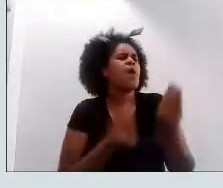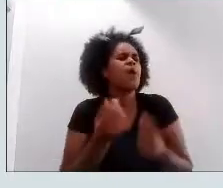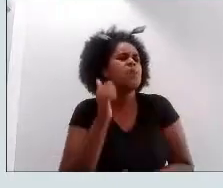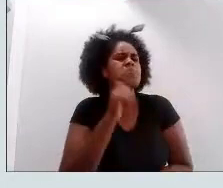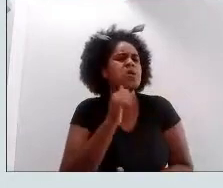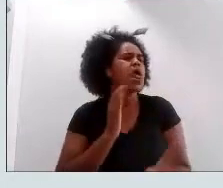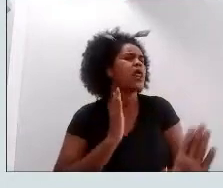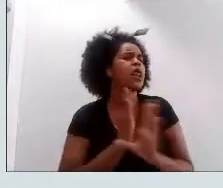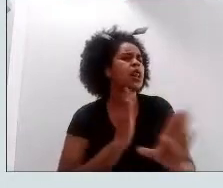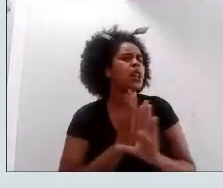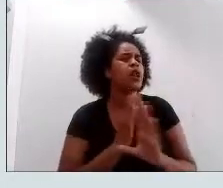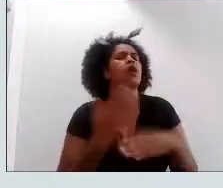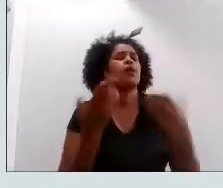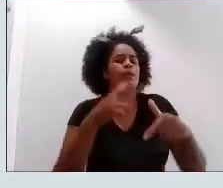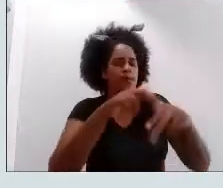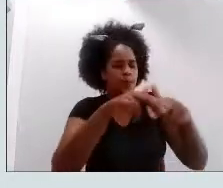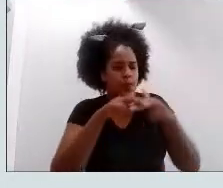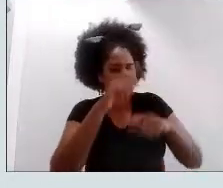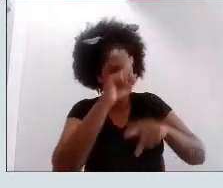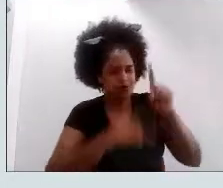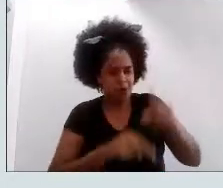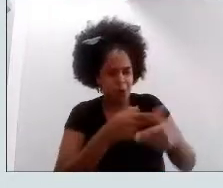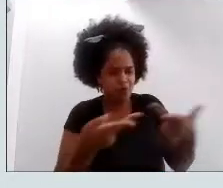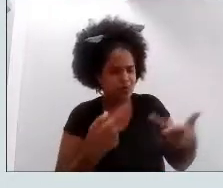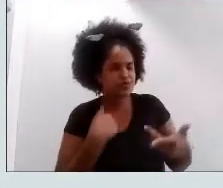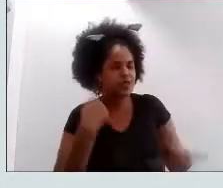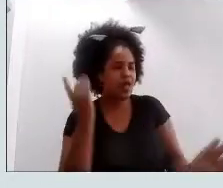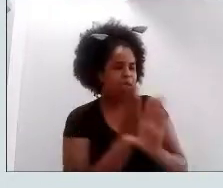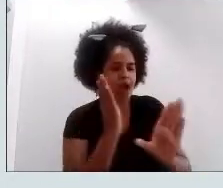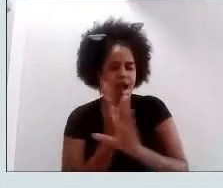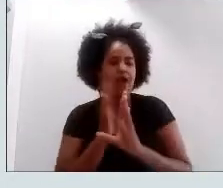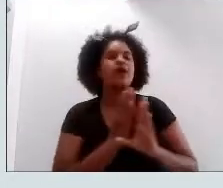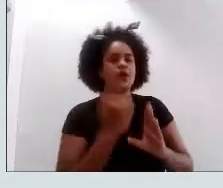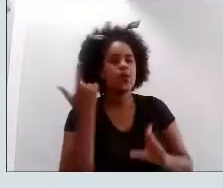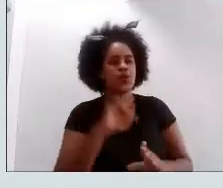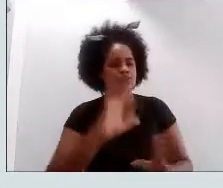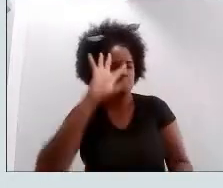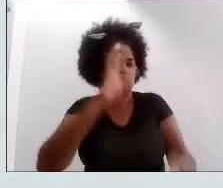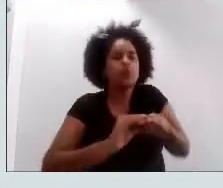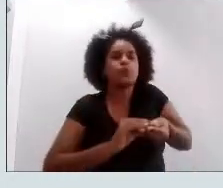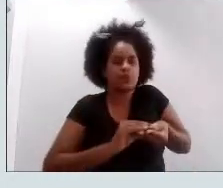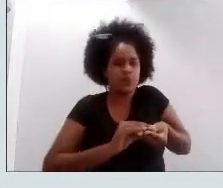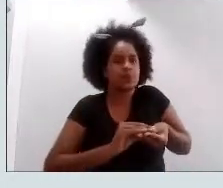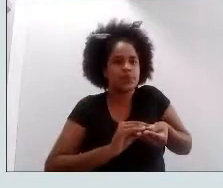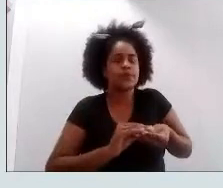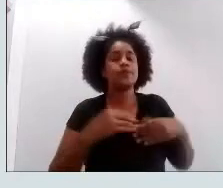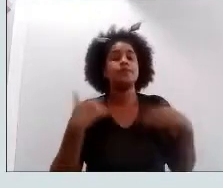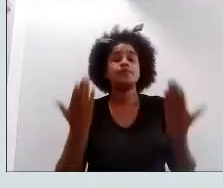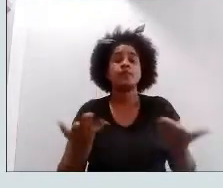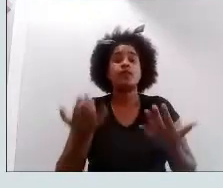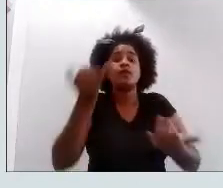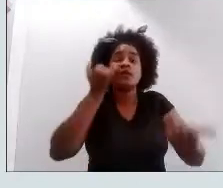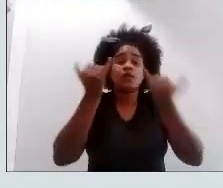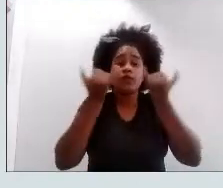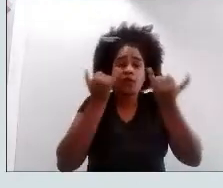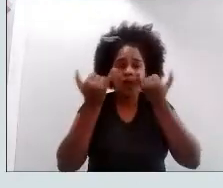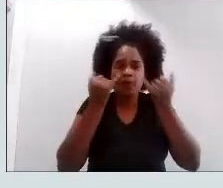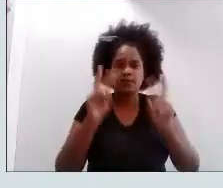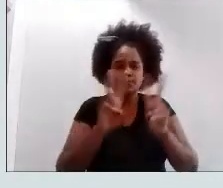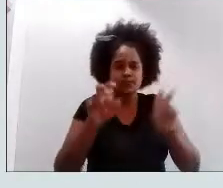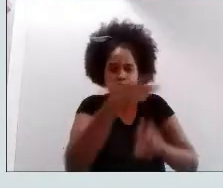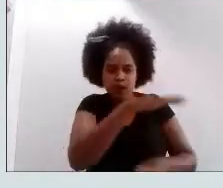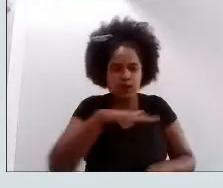deixados e do estudo desses vestígios. Essas, como eu já falei, essas informações sobre esse sítio, elas